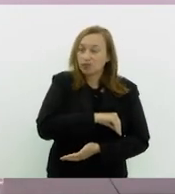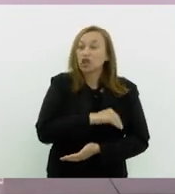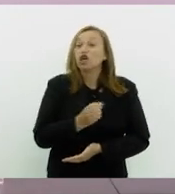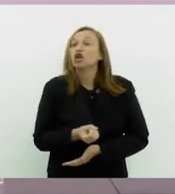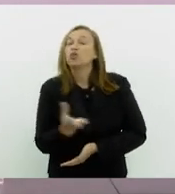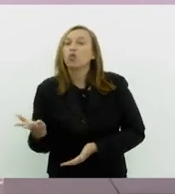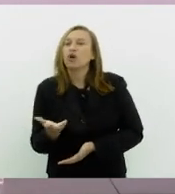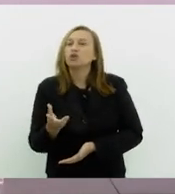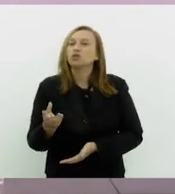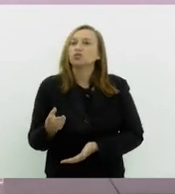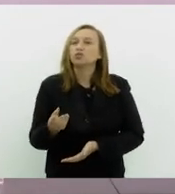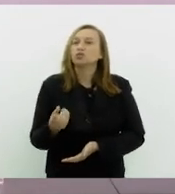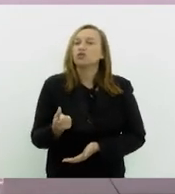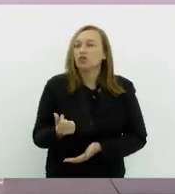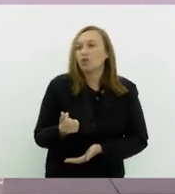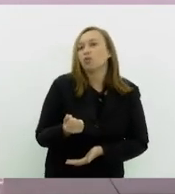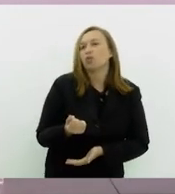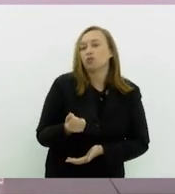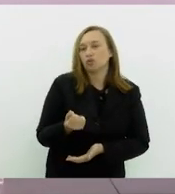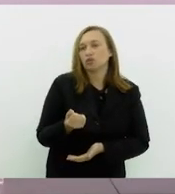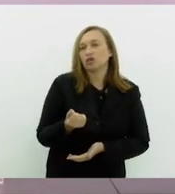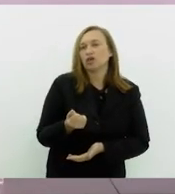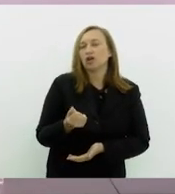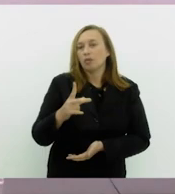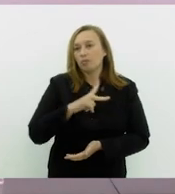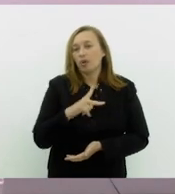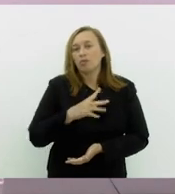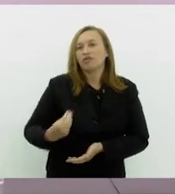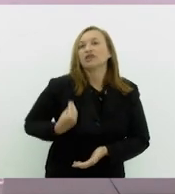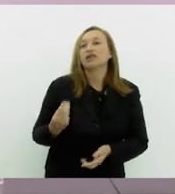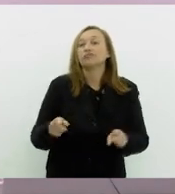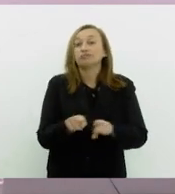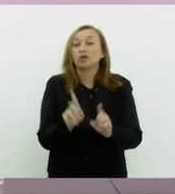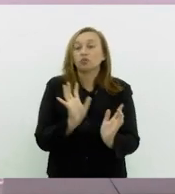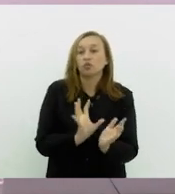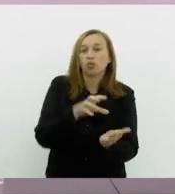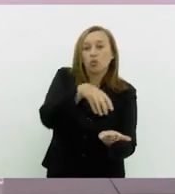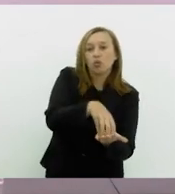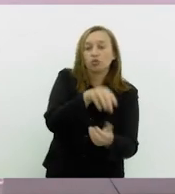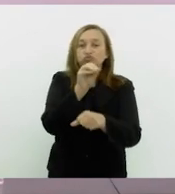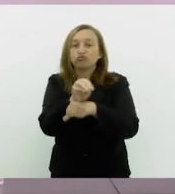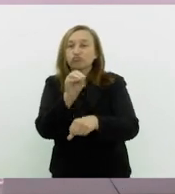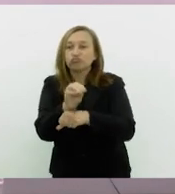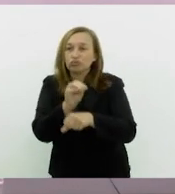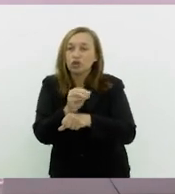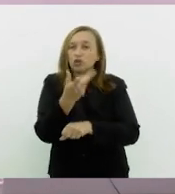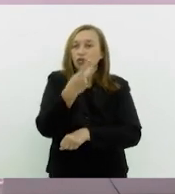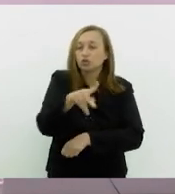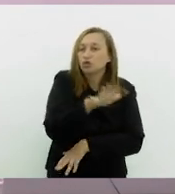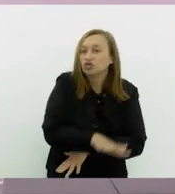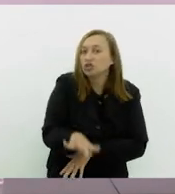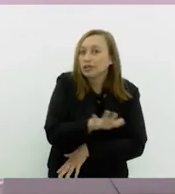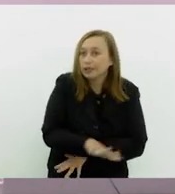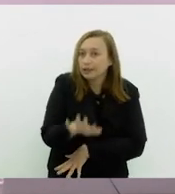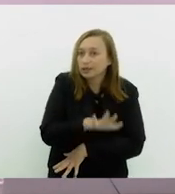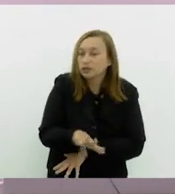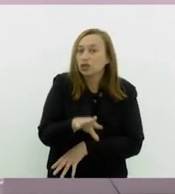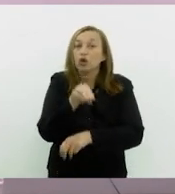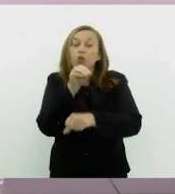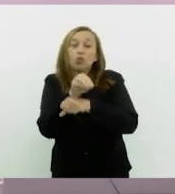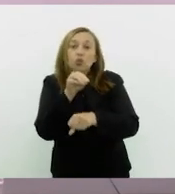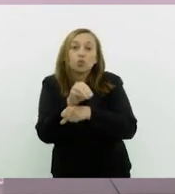para a própria vida dela? E aí, na rede do cuidado, também tem o cuidado específico com as suas crianças, os